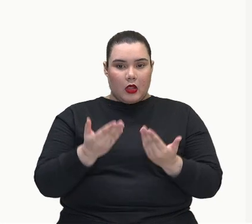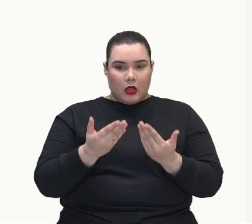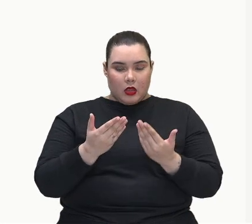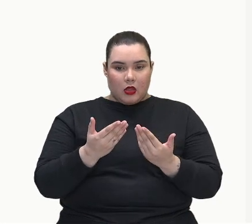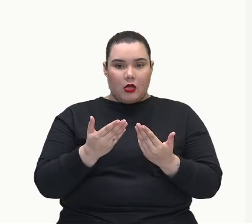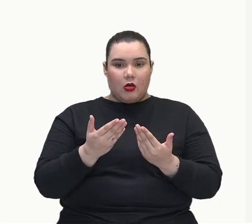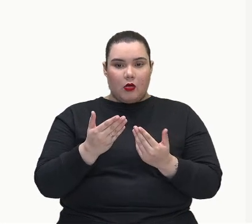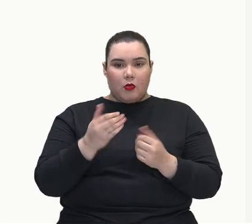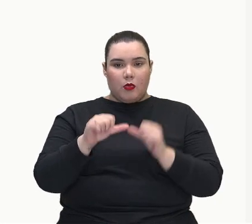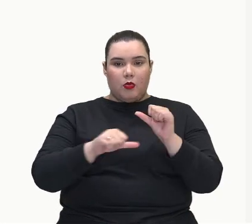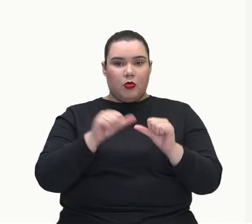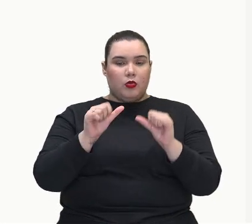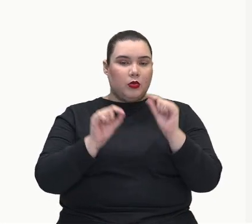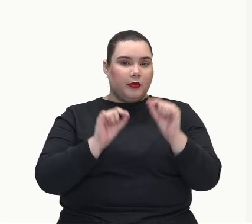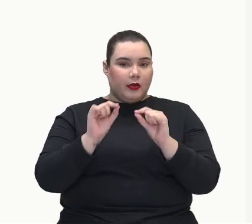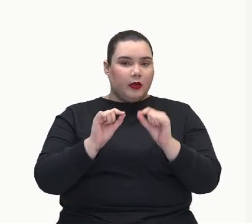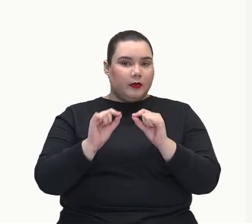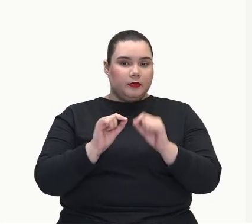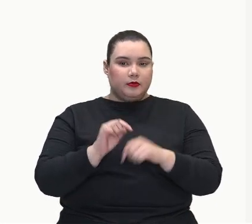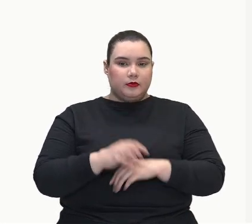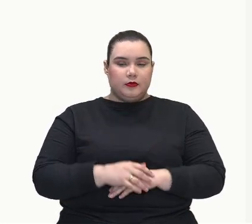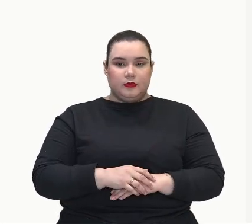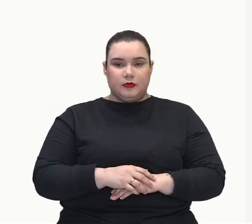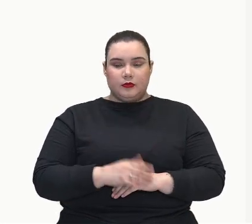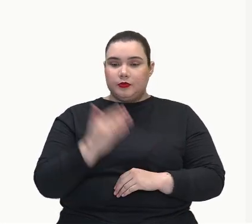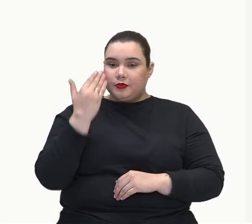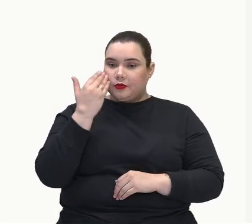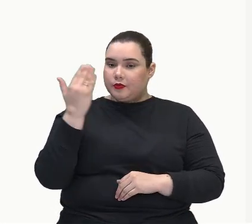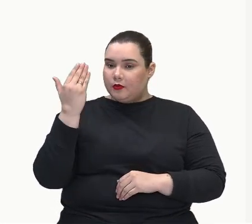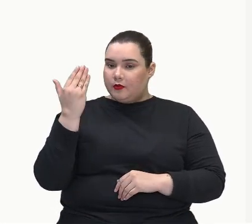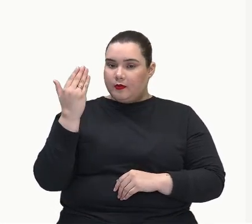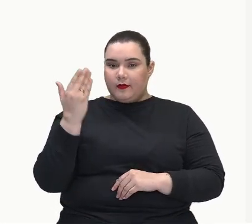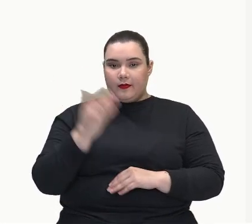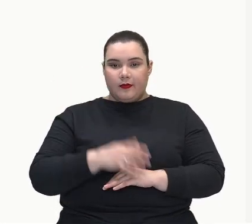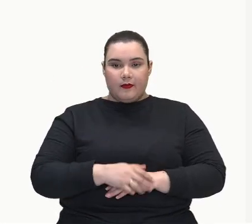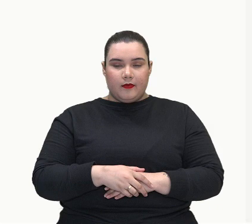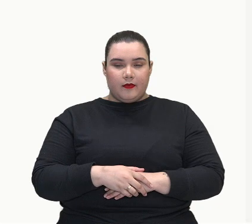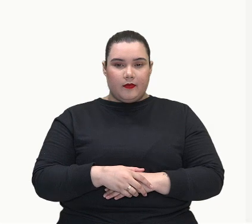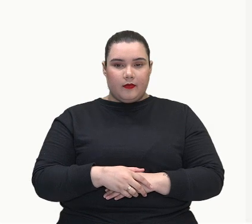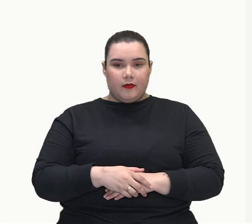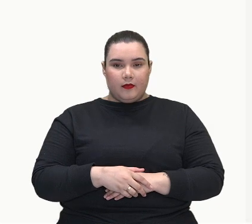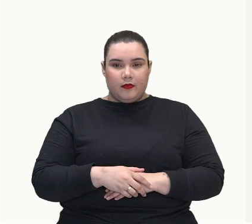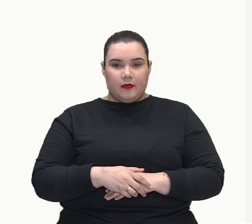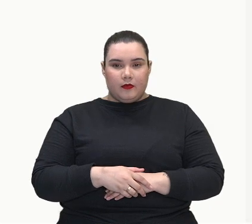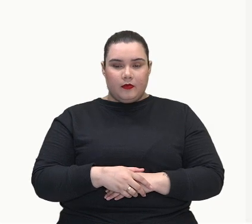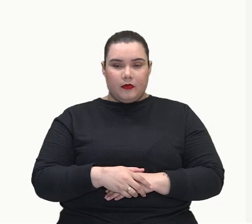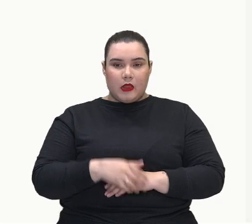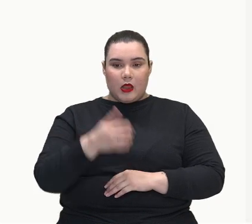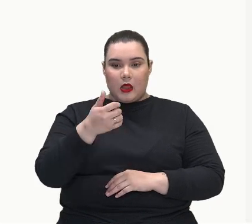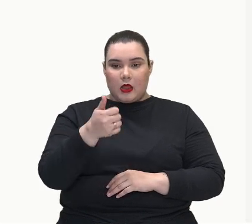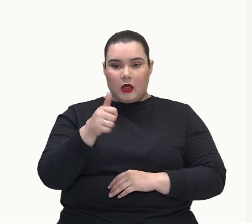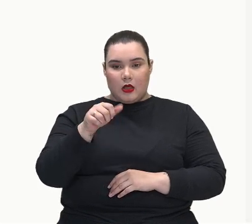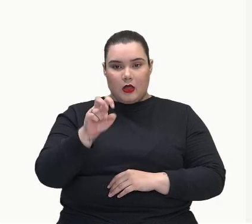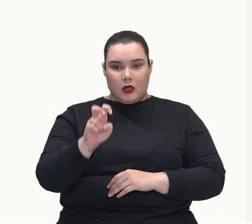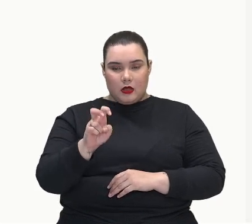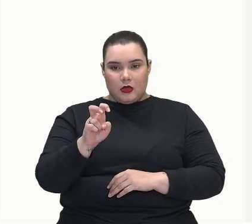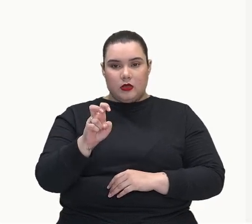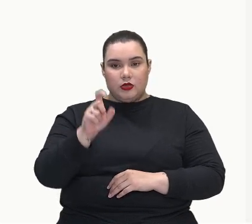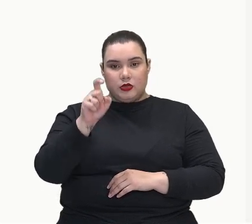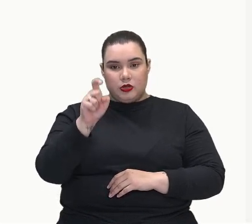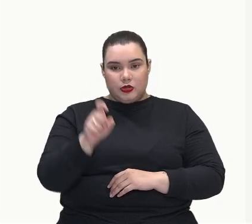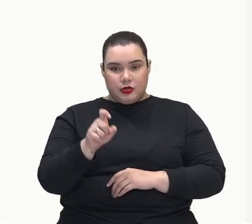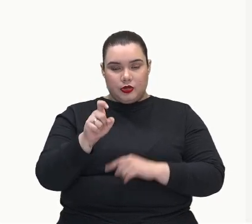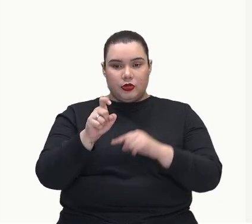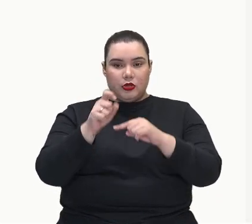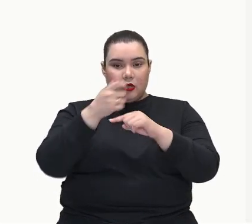aqui, ela fica dessa forma. Fica 15x sobre